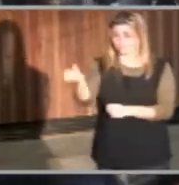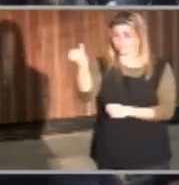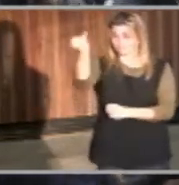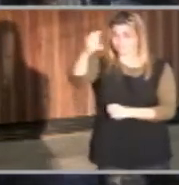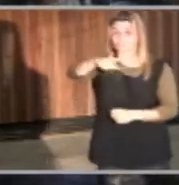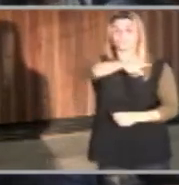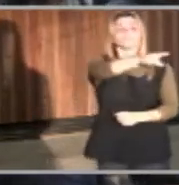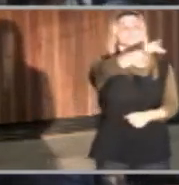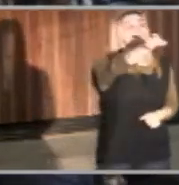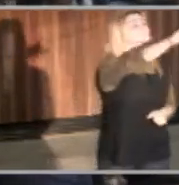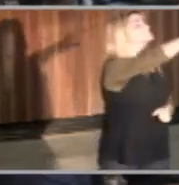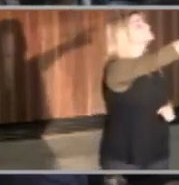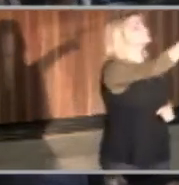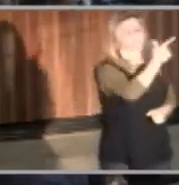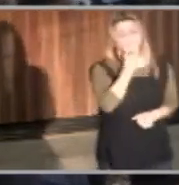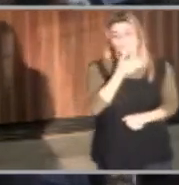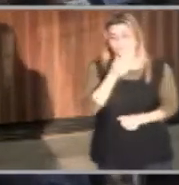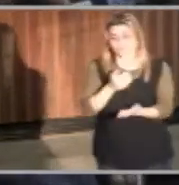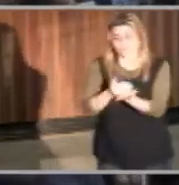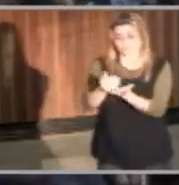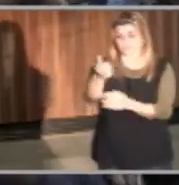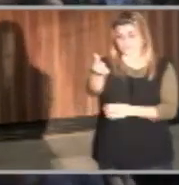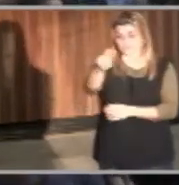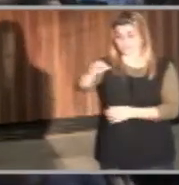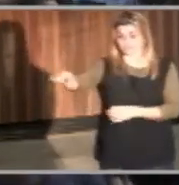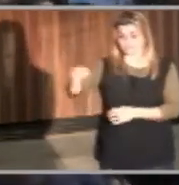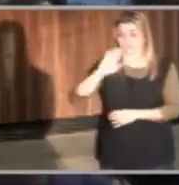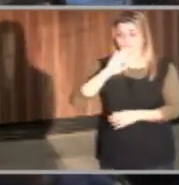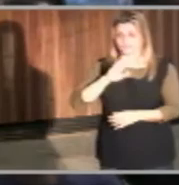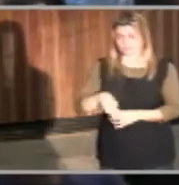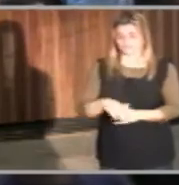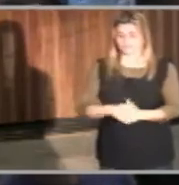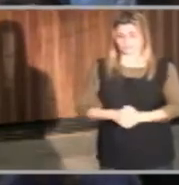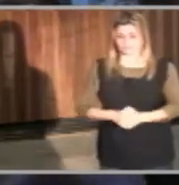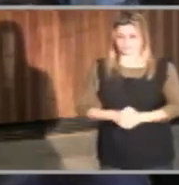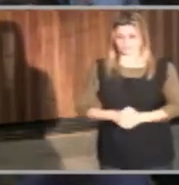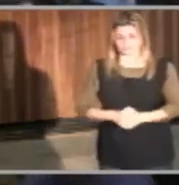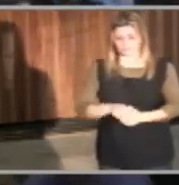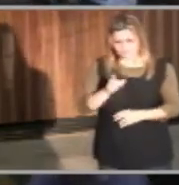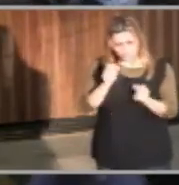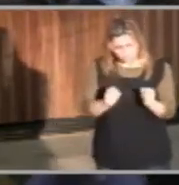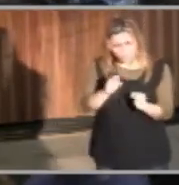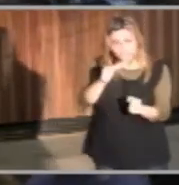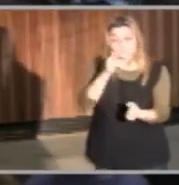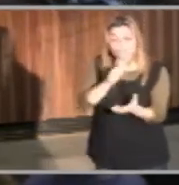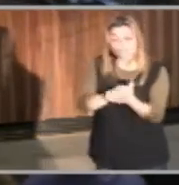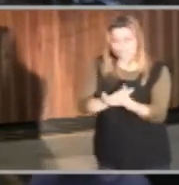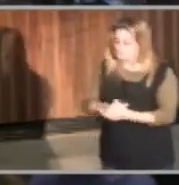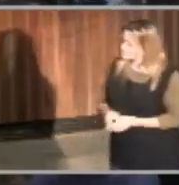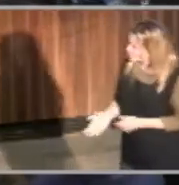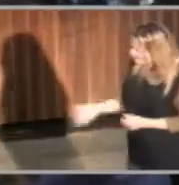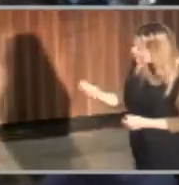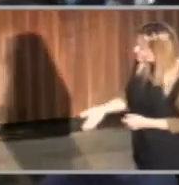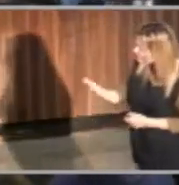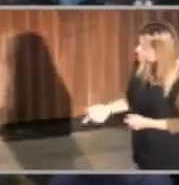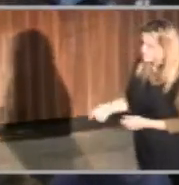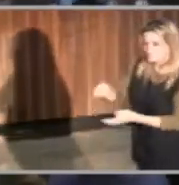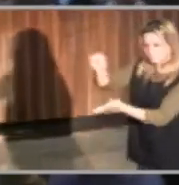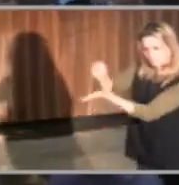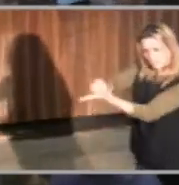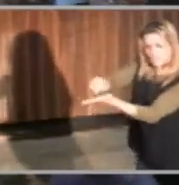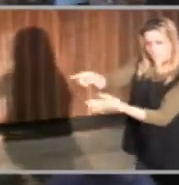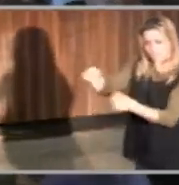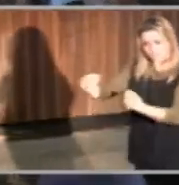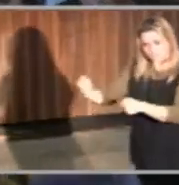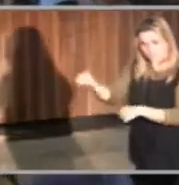compromisso terça-feira, 6:30 da tarde. Mulher, pega no pé, marca na agenda, que ele vai esquecer, tá? E eu